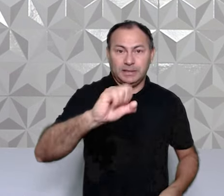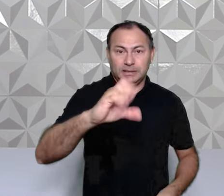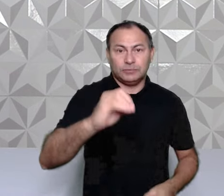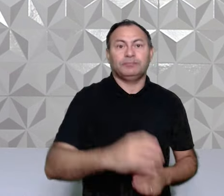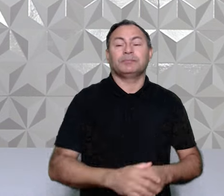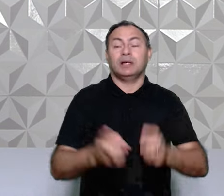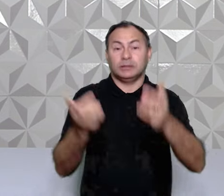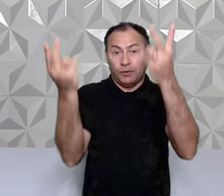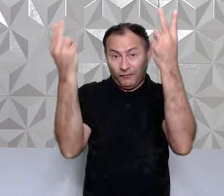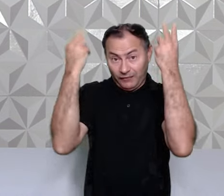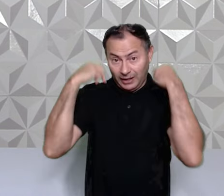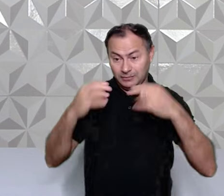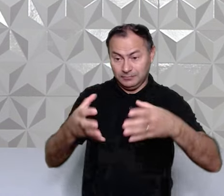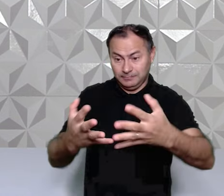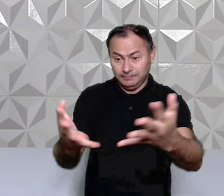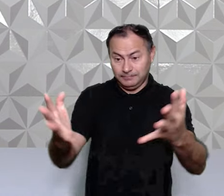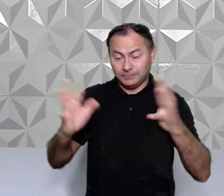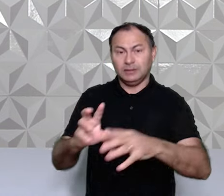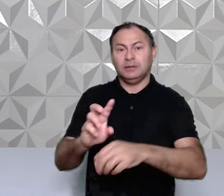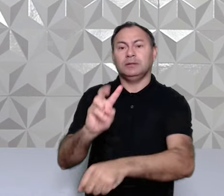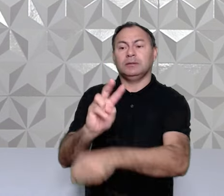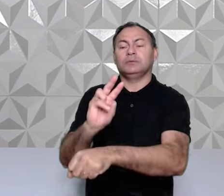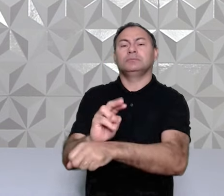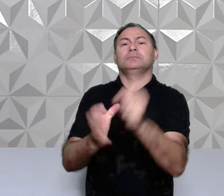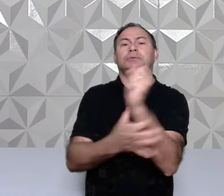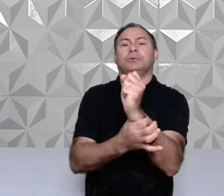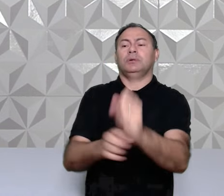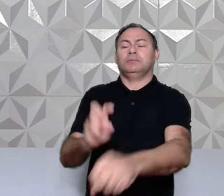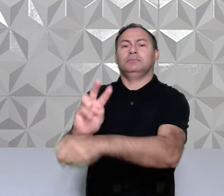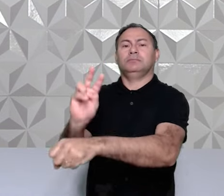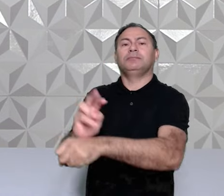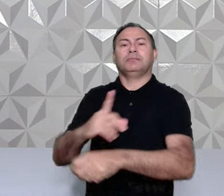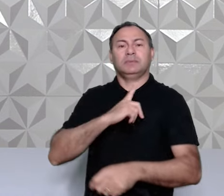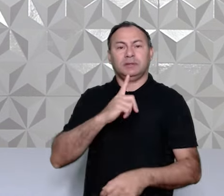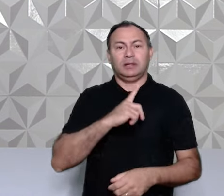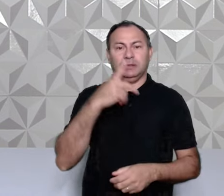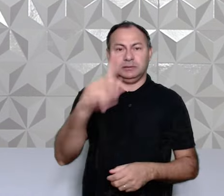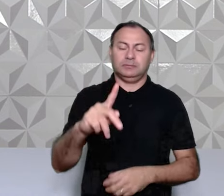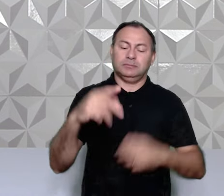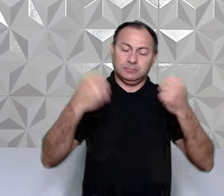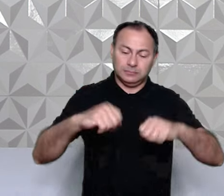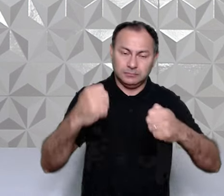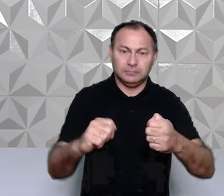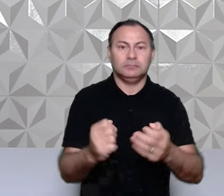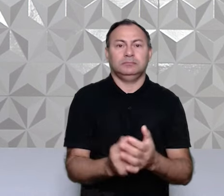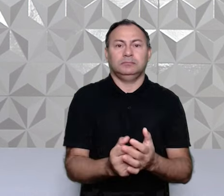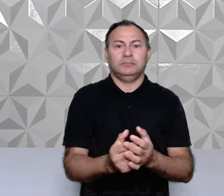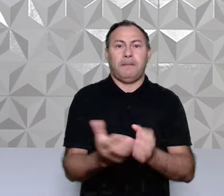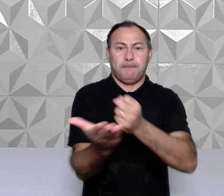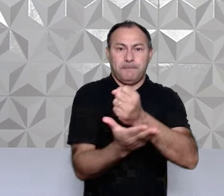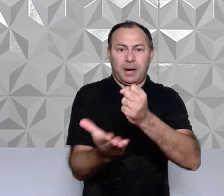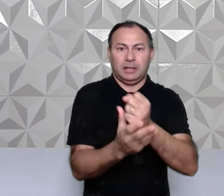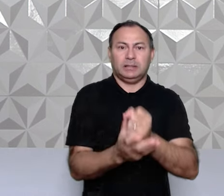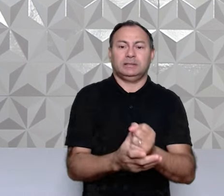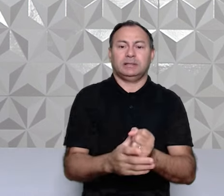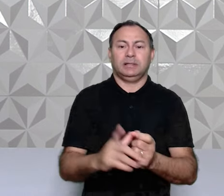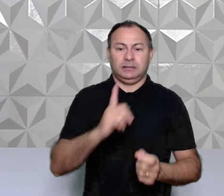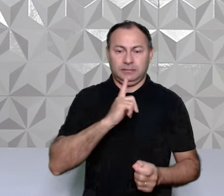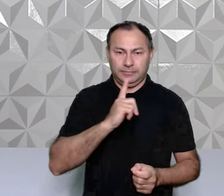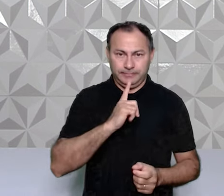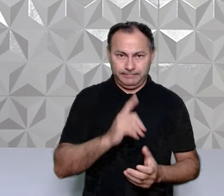aprisco as ovelhas elas estão seguras e têm as suas necessidades